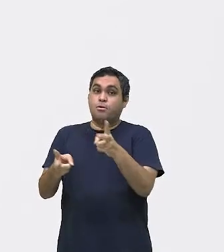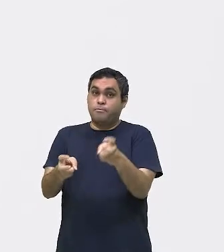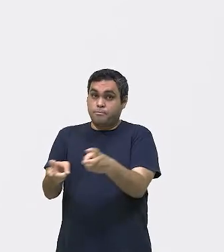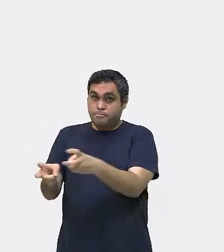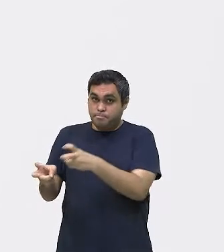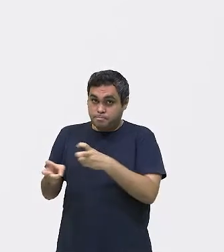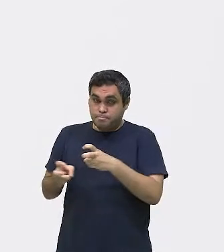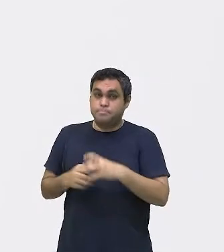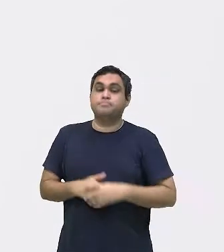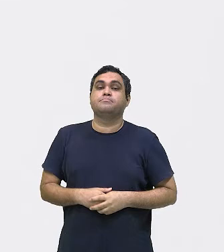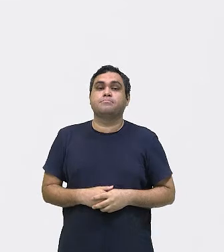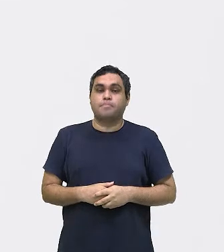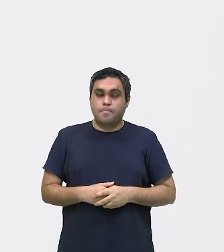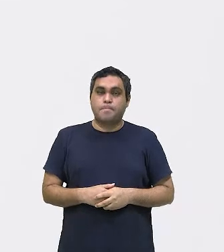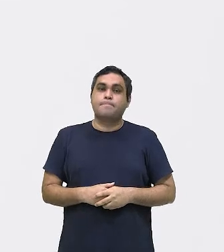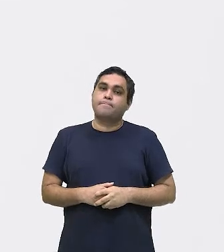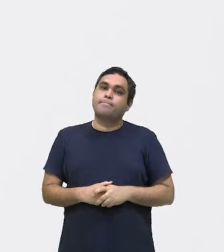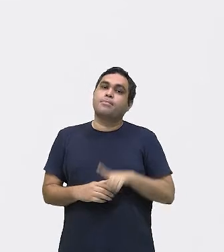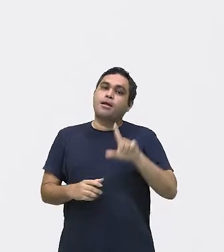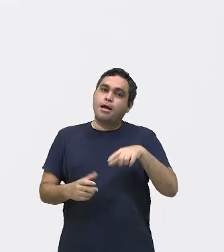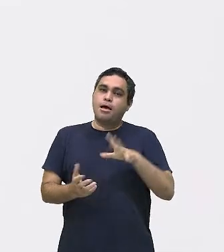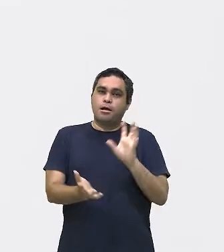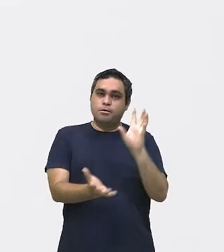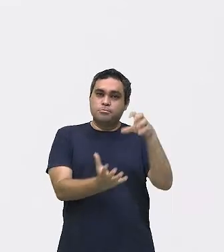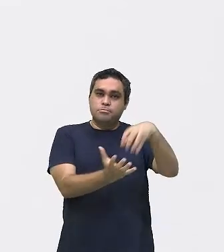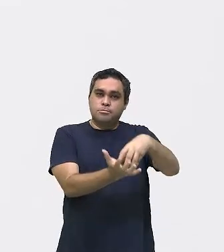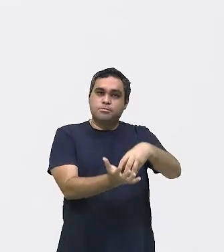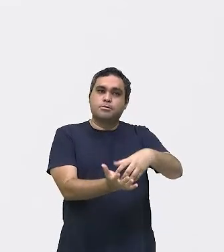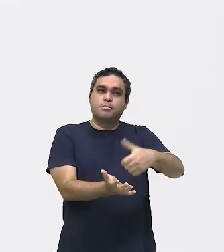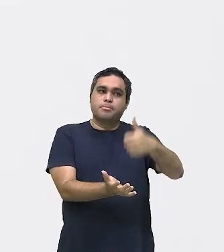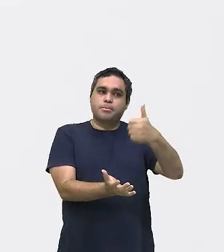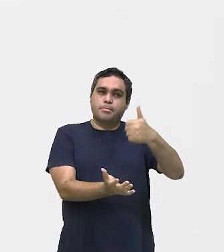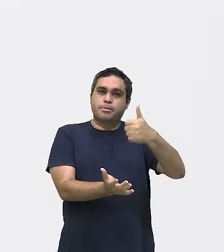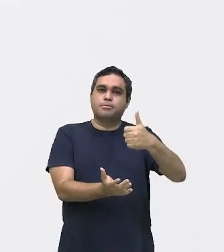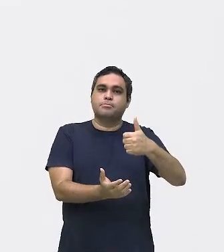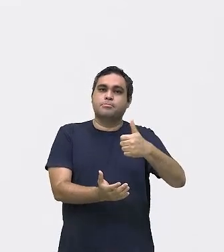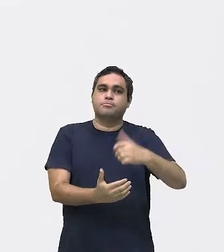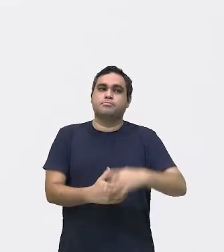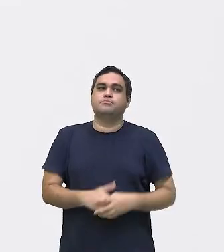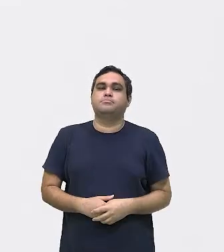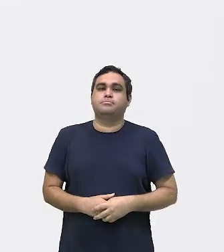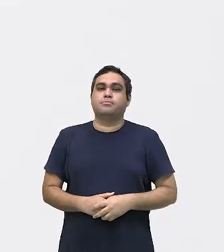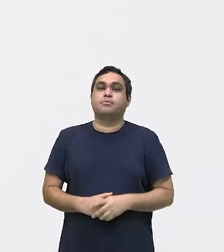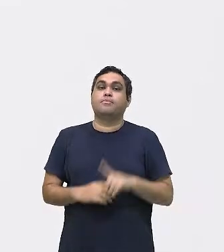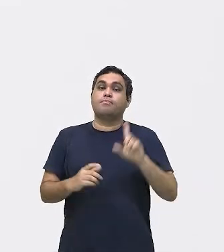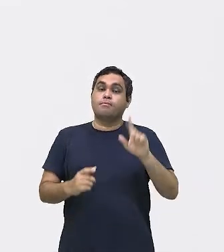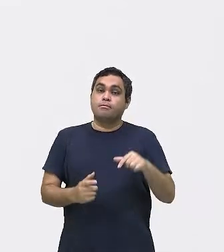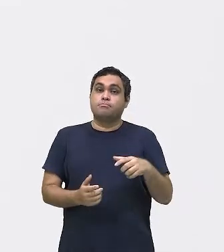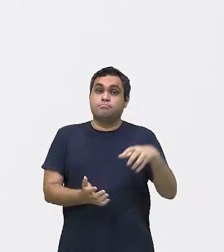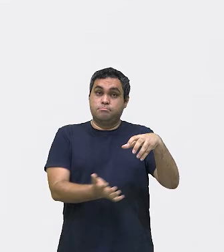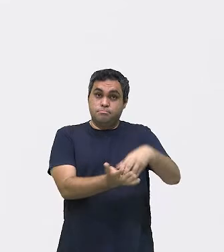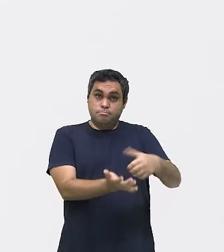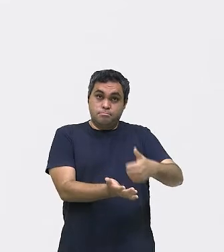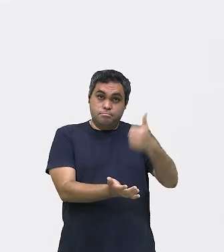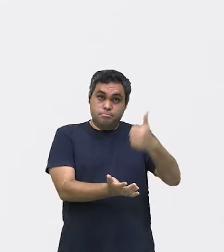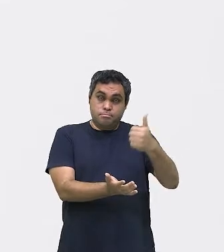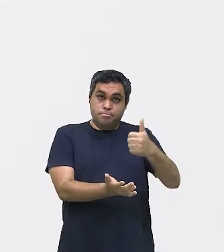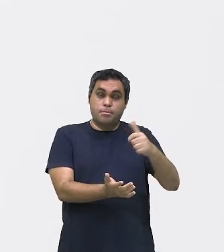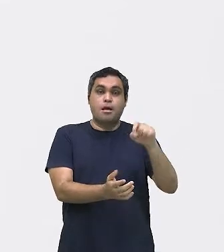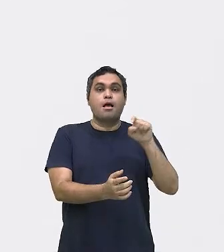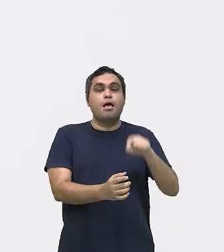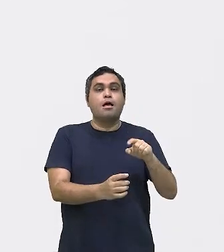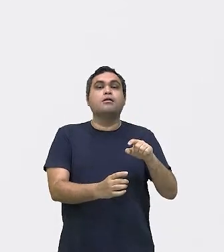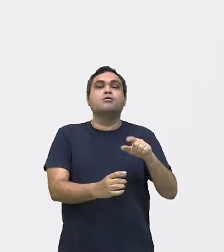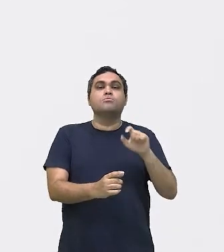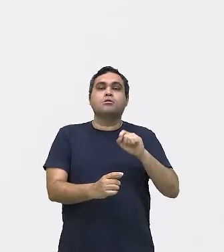que compõem aí o setor primário, tá? Então, o setor primário, ele vai estar vinculado aí ao